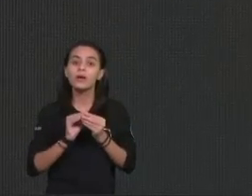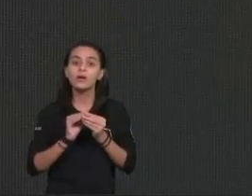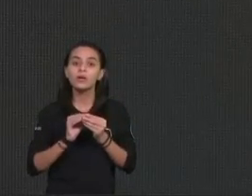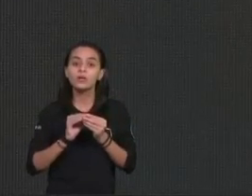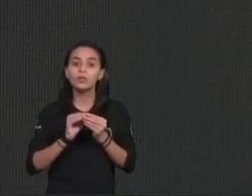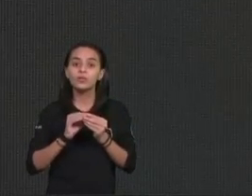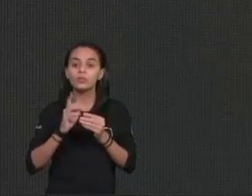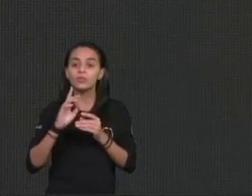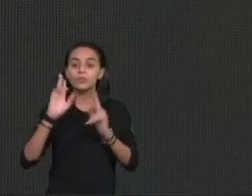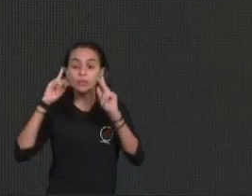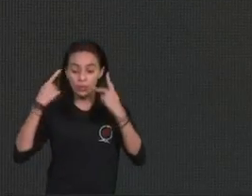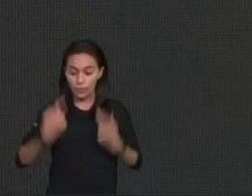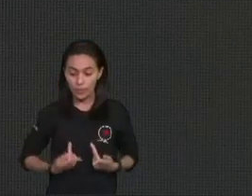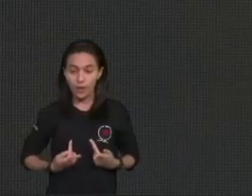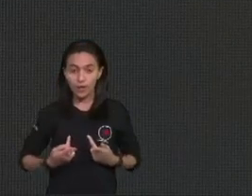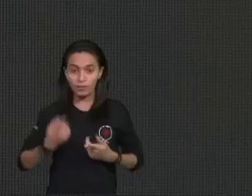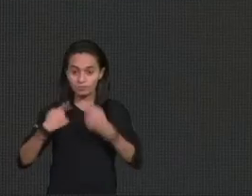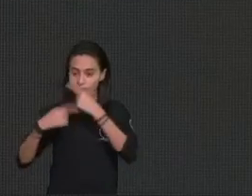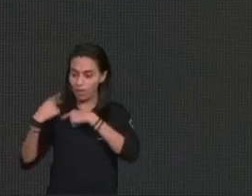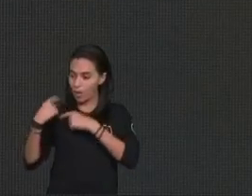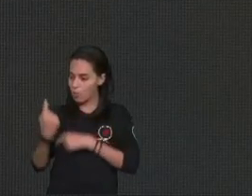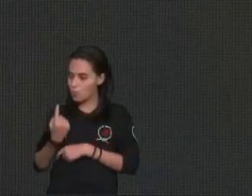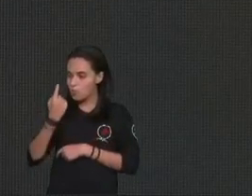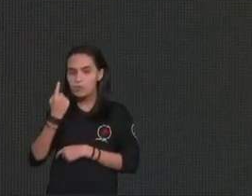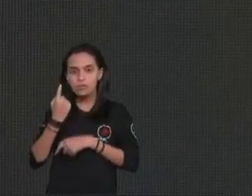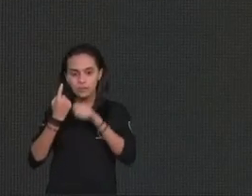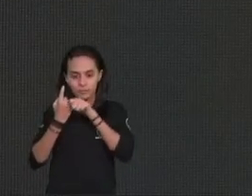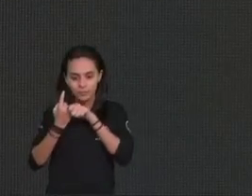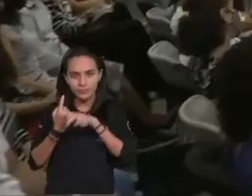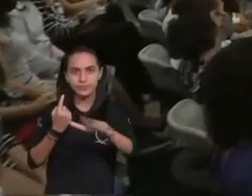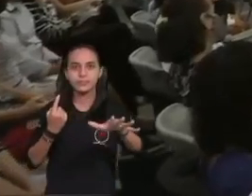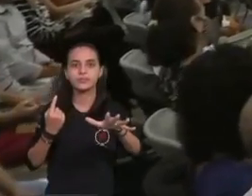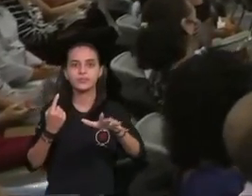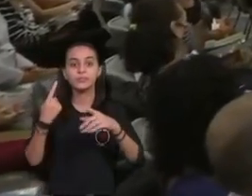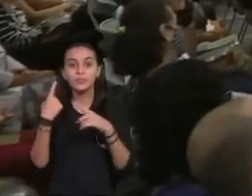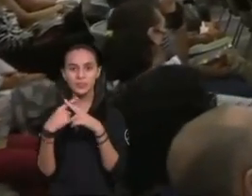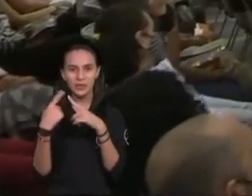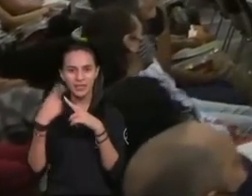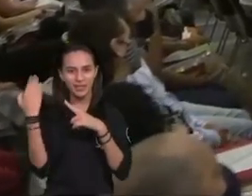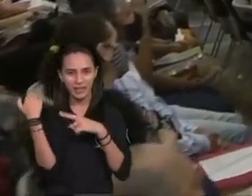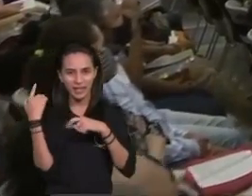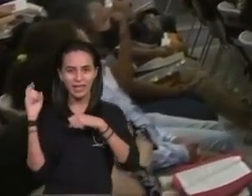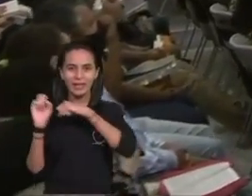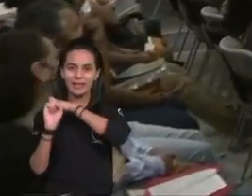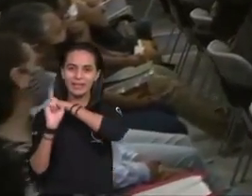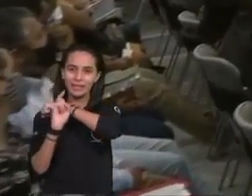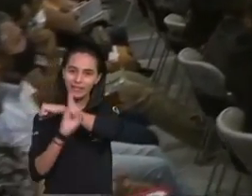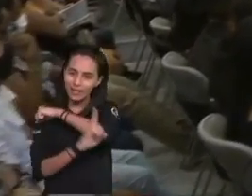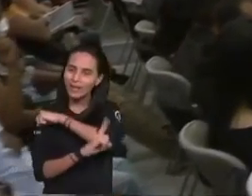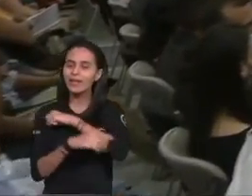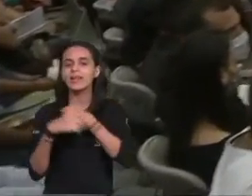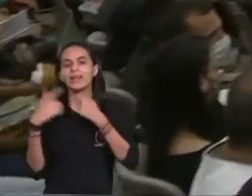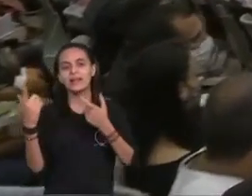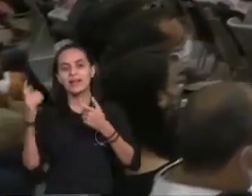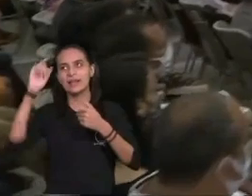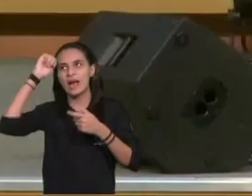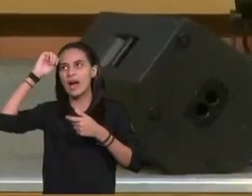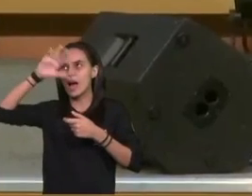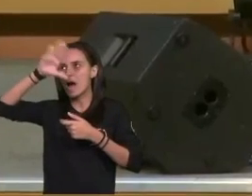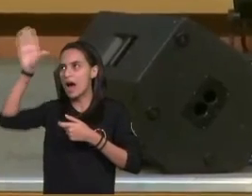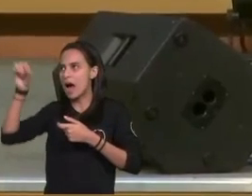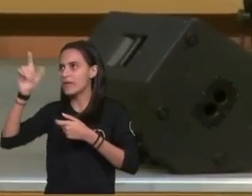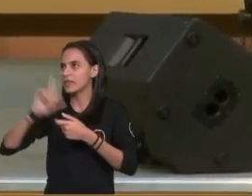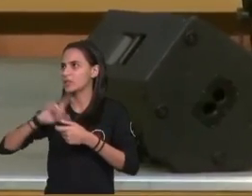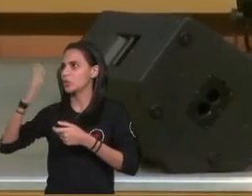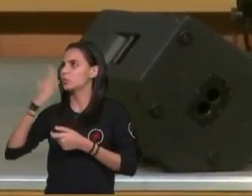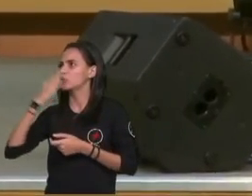um só é que antigamente na teoria da evolução de que o homem da África tinha um